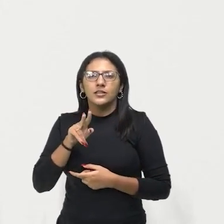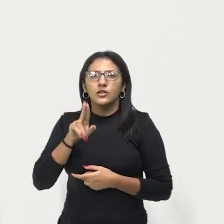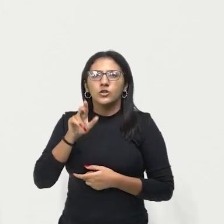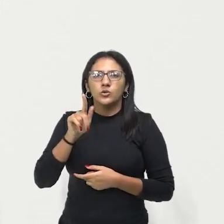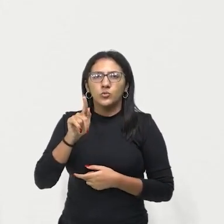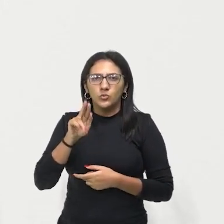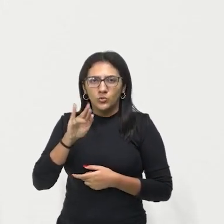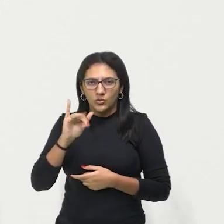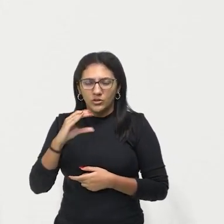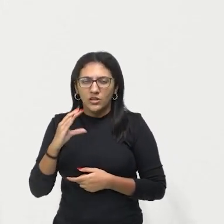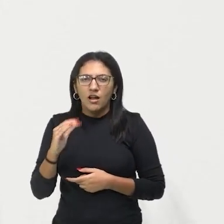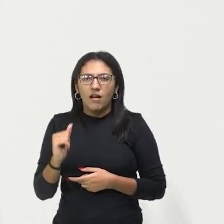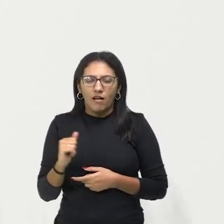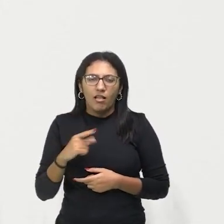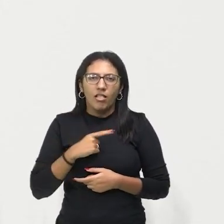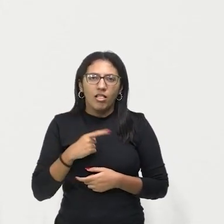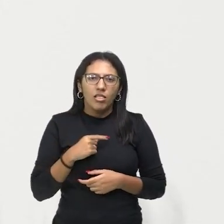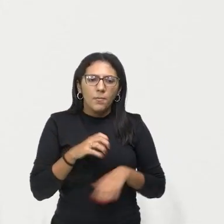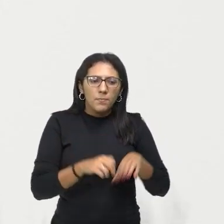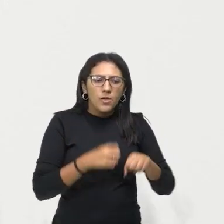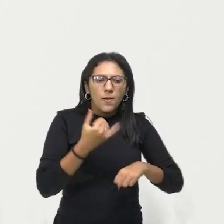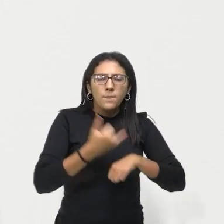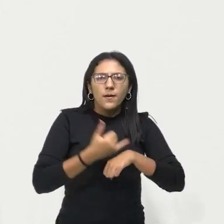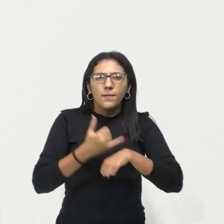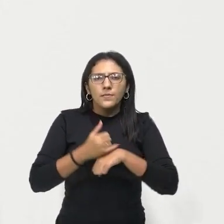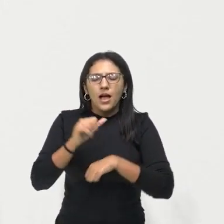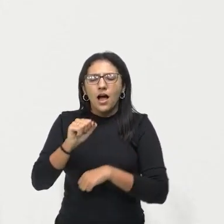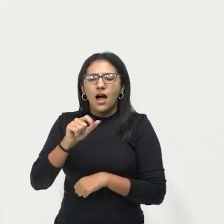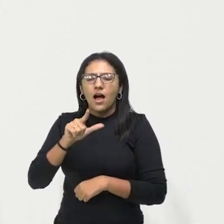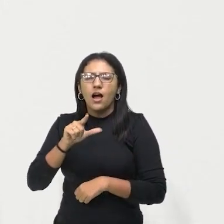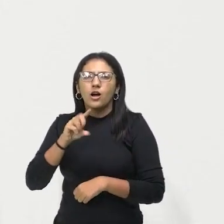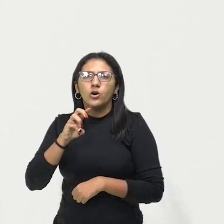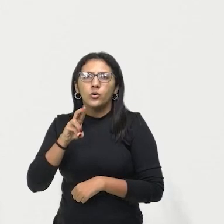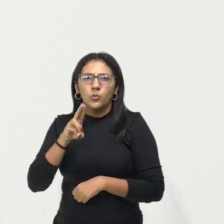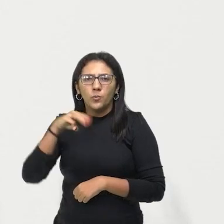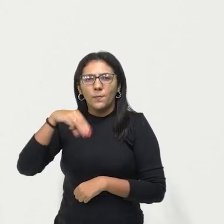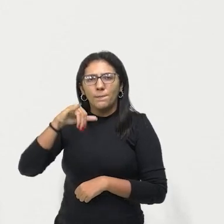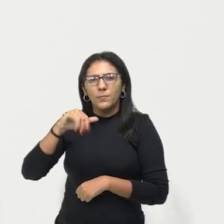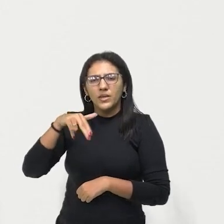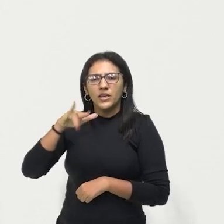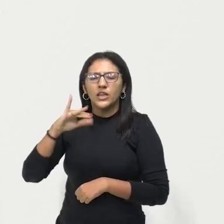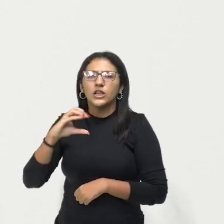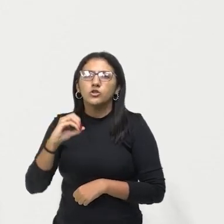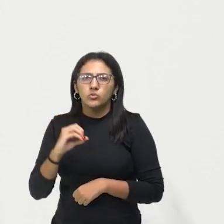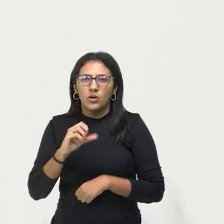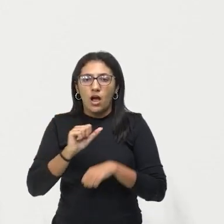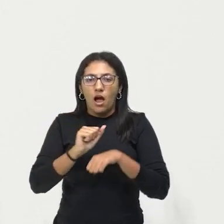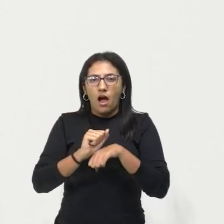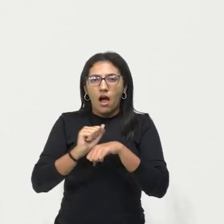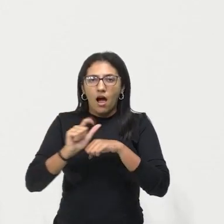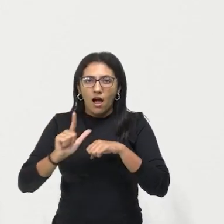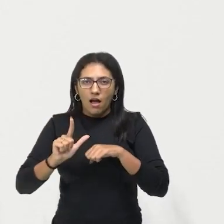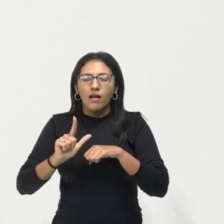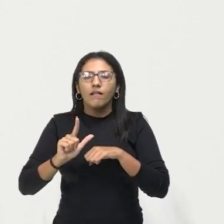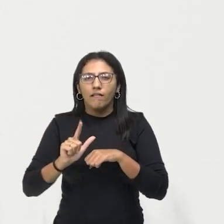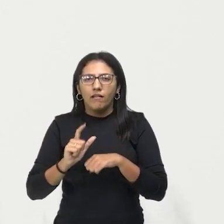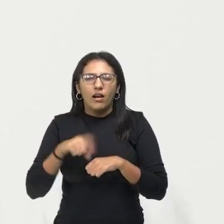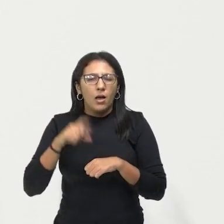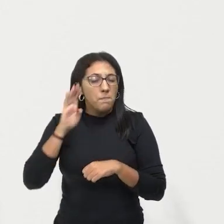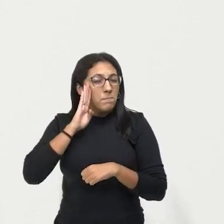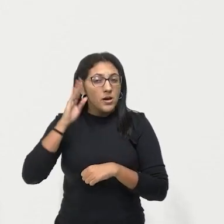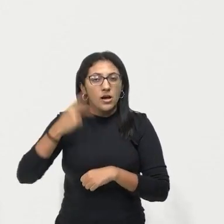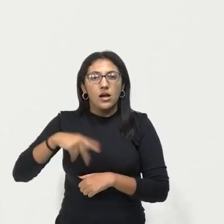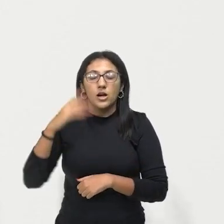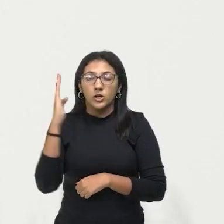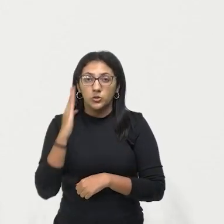extração de alumínio, tá? Para quem não conhece, a CSN é uma das grandes extratoras de alumínio no Brasil.